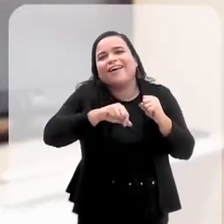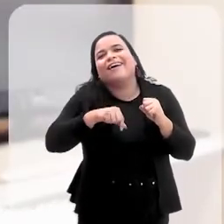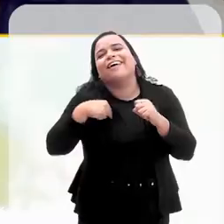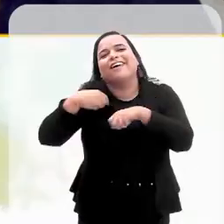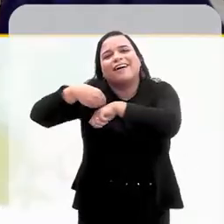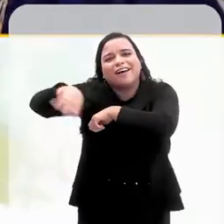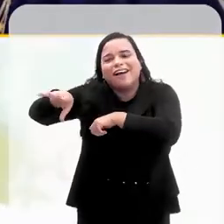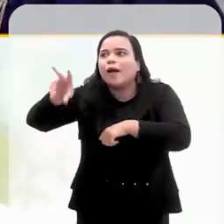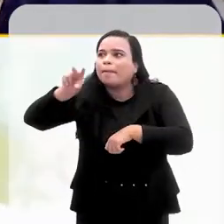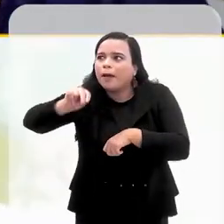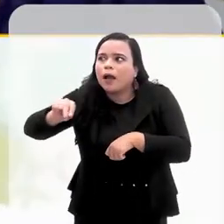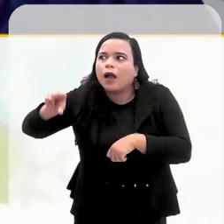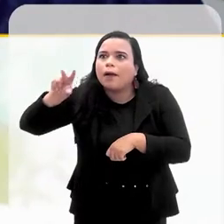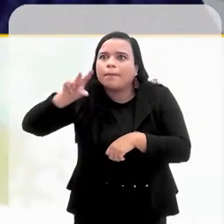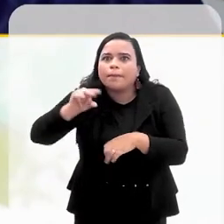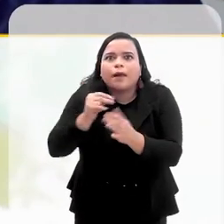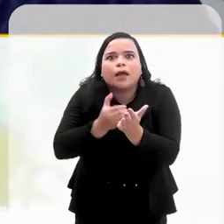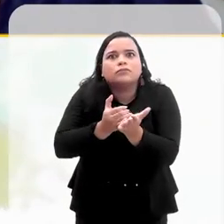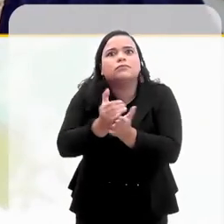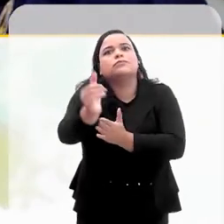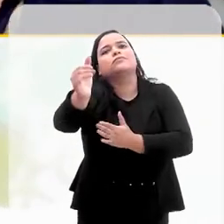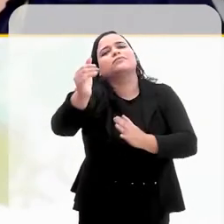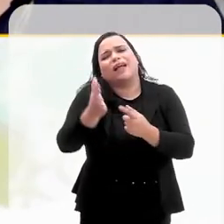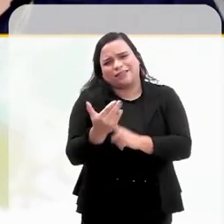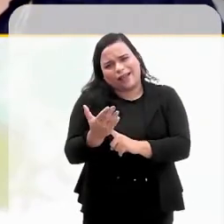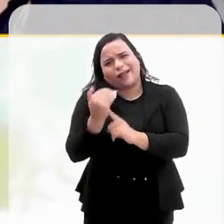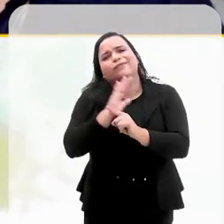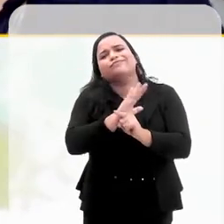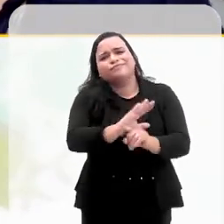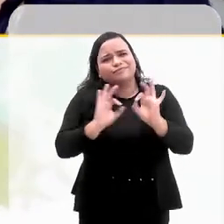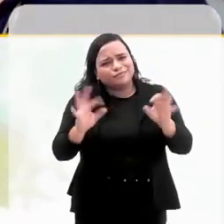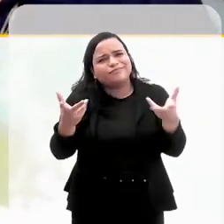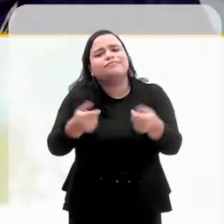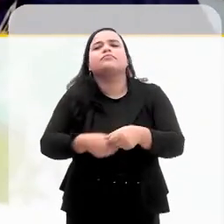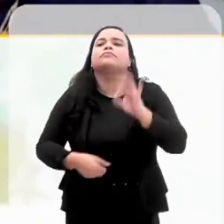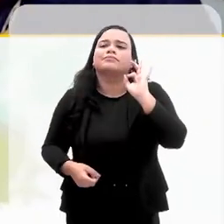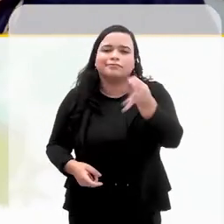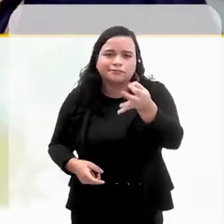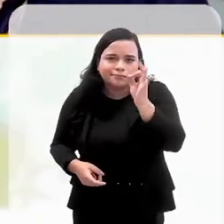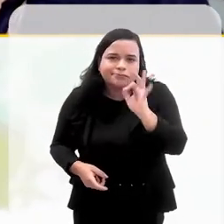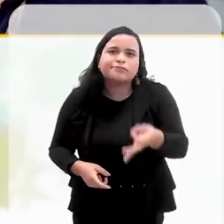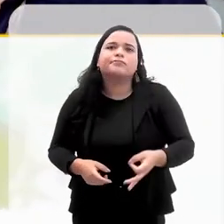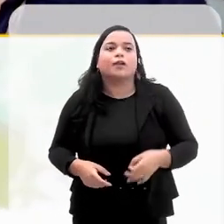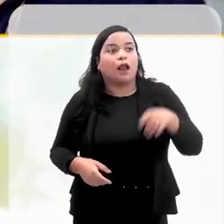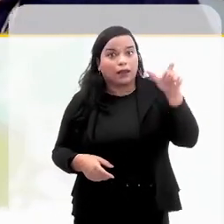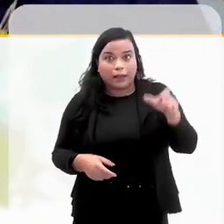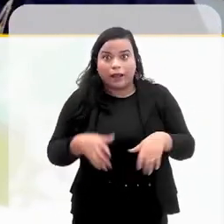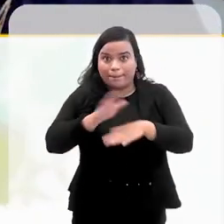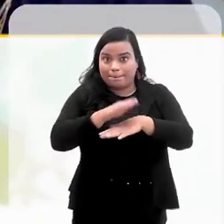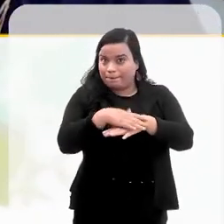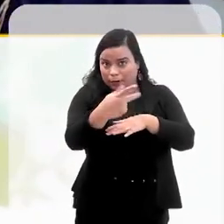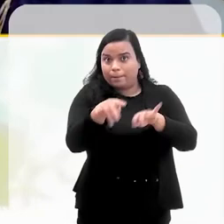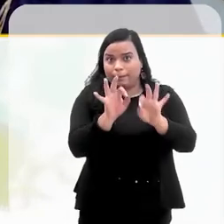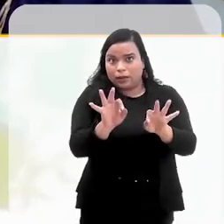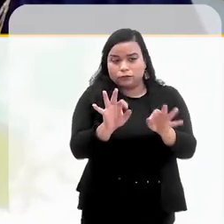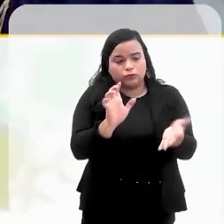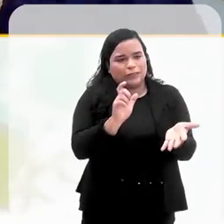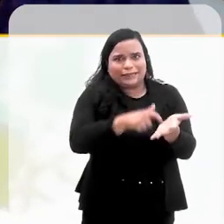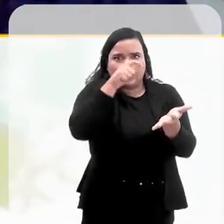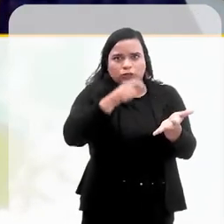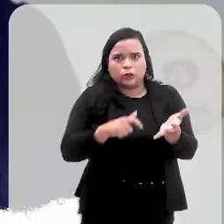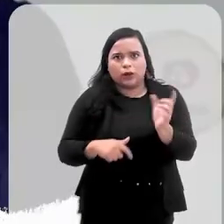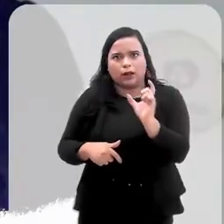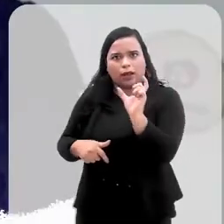ser. exato, ele seleciona o cartão, leva para ti a frase, seleciona, eu quero